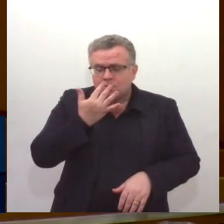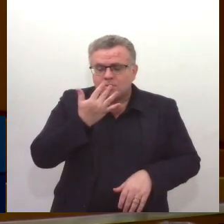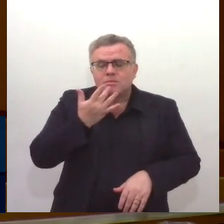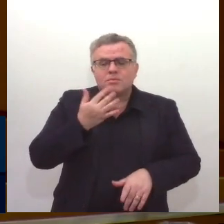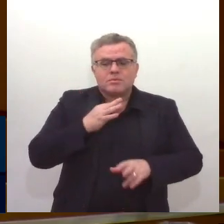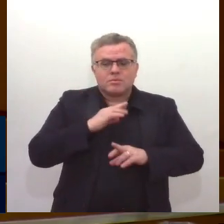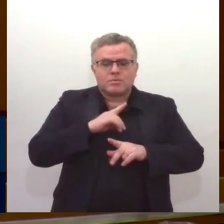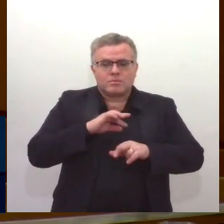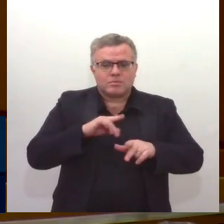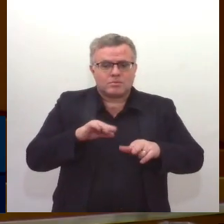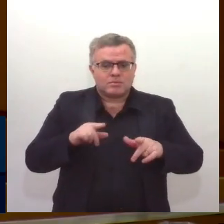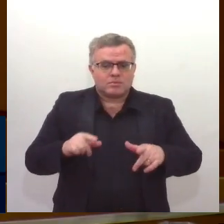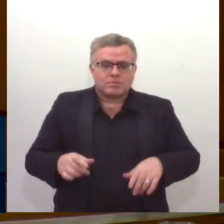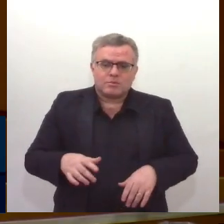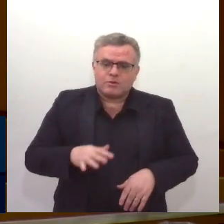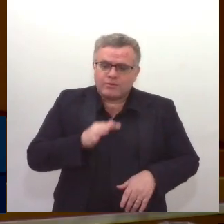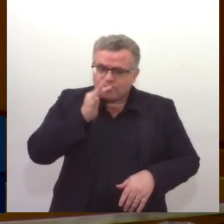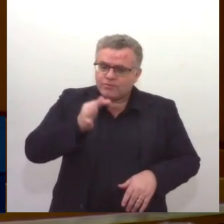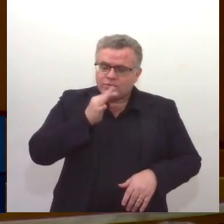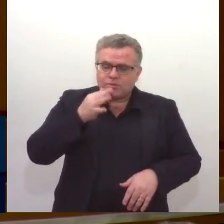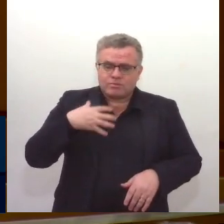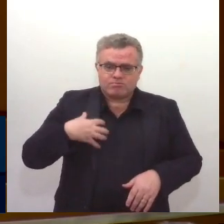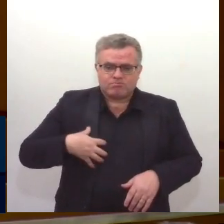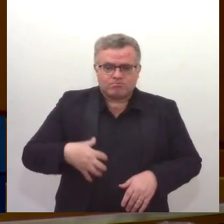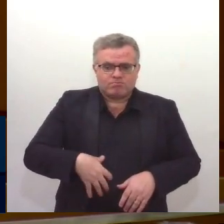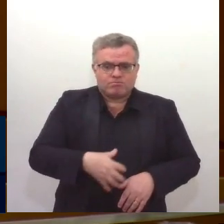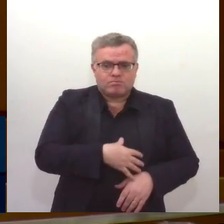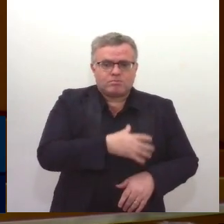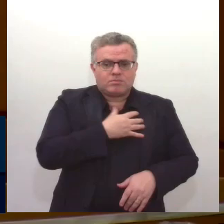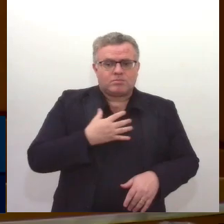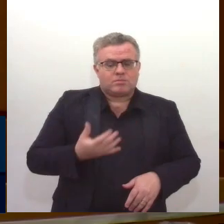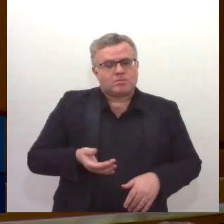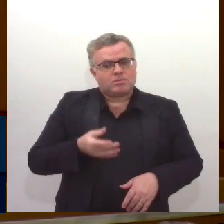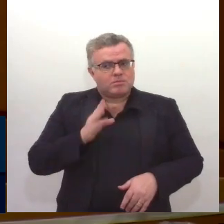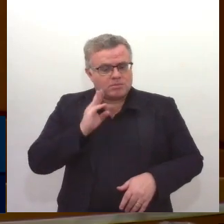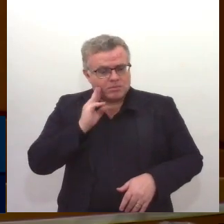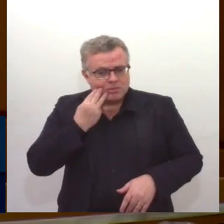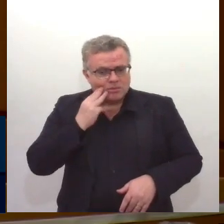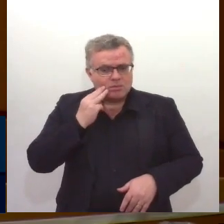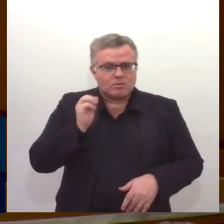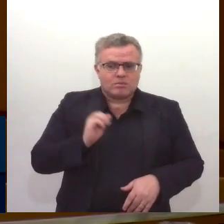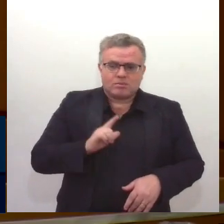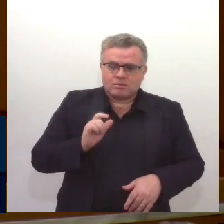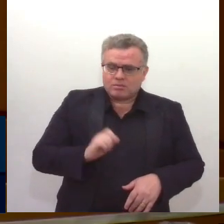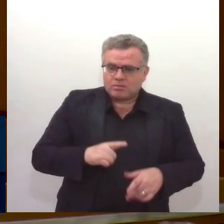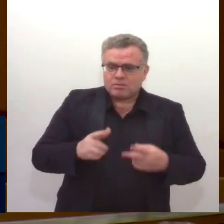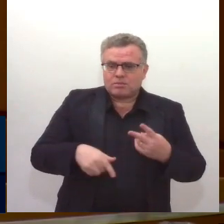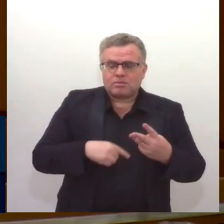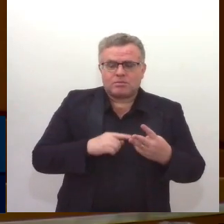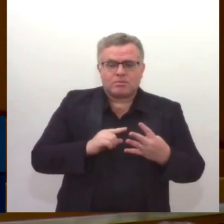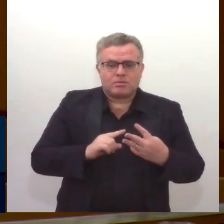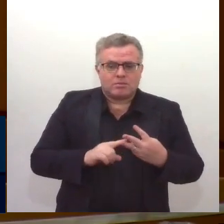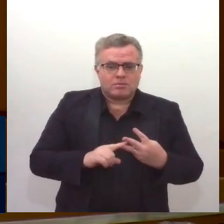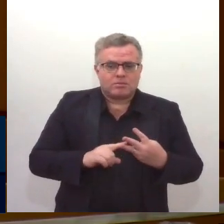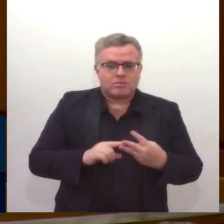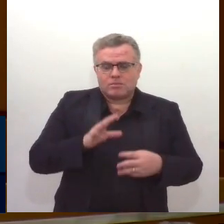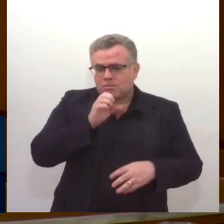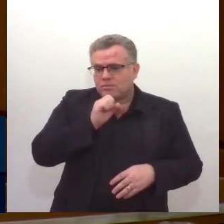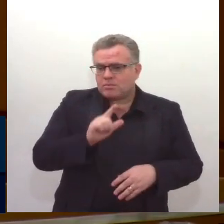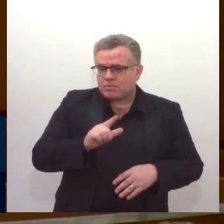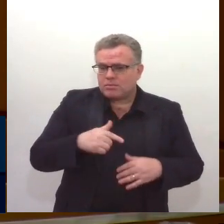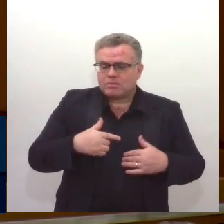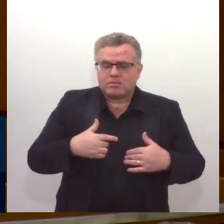nas cores de rosa, azul e laranja, e um colar de